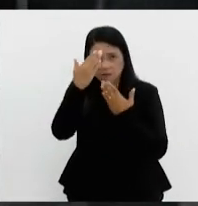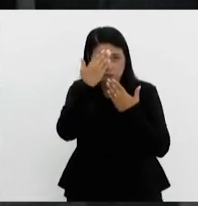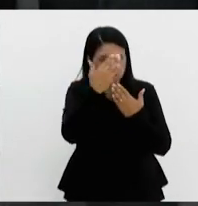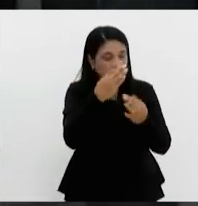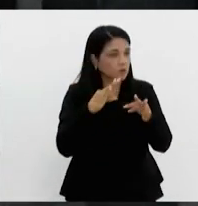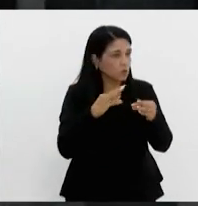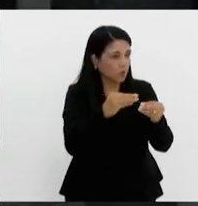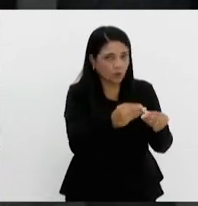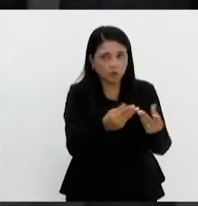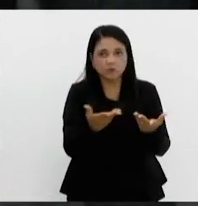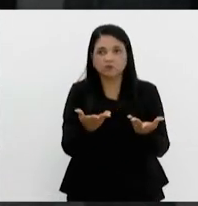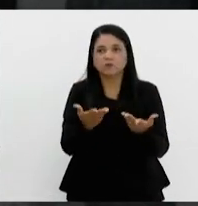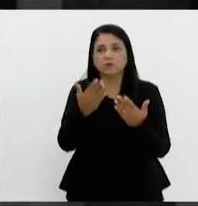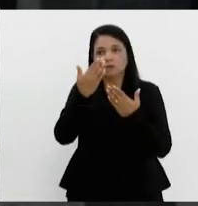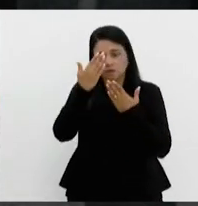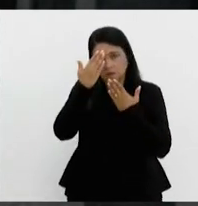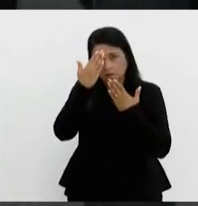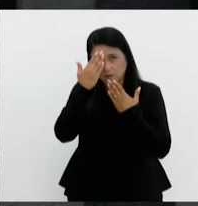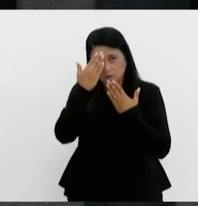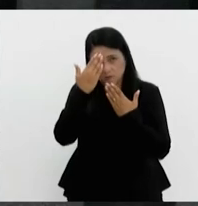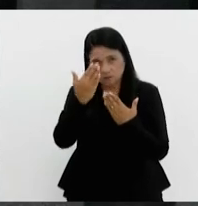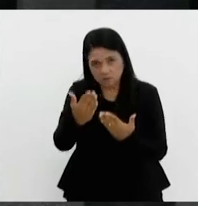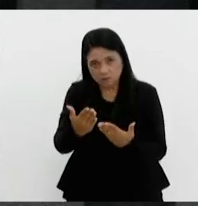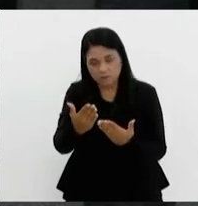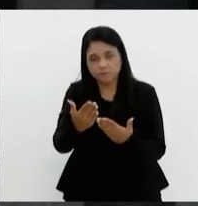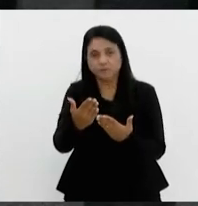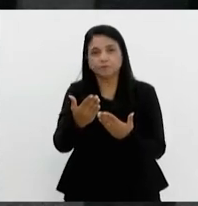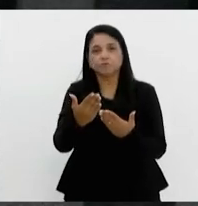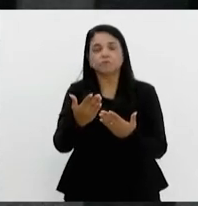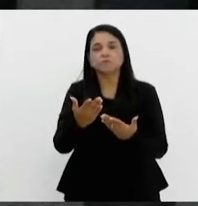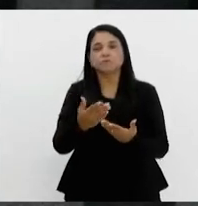pares, agradecer aqui a todos que